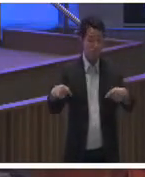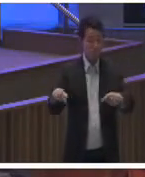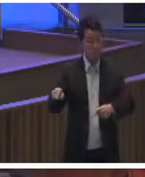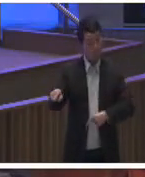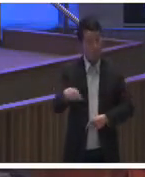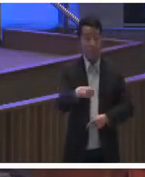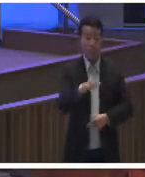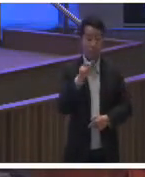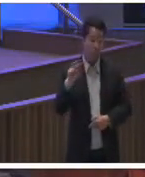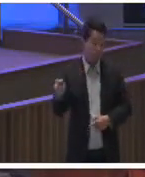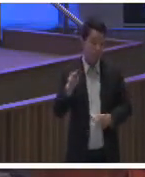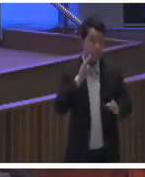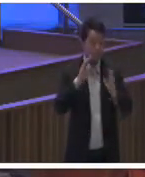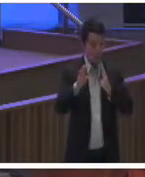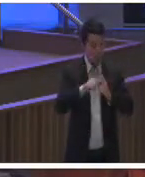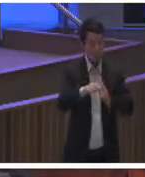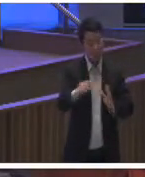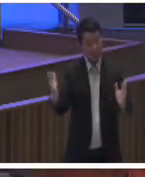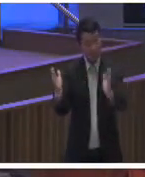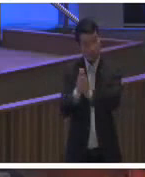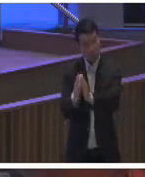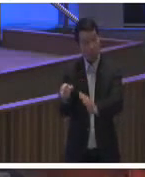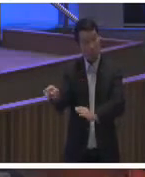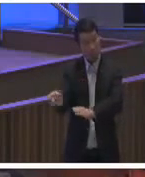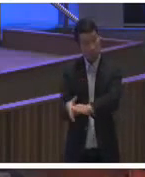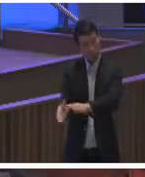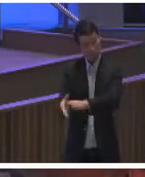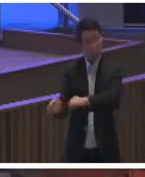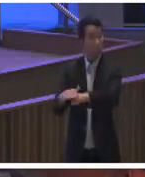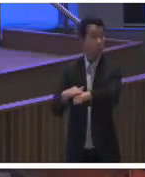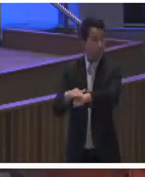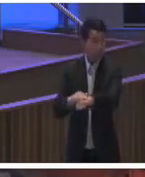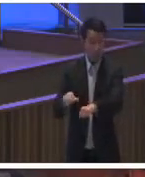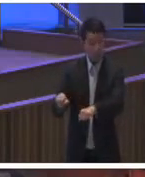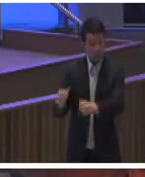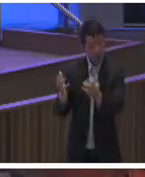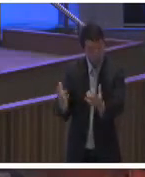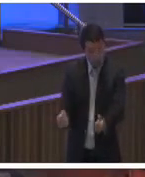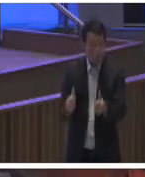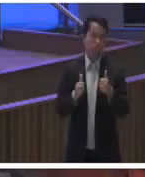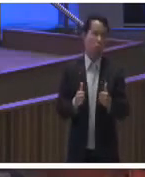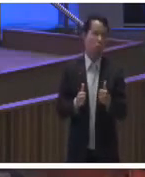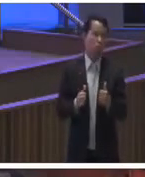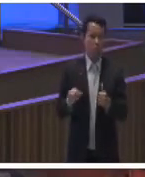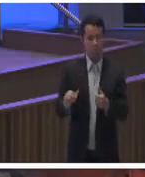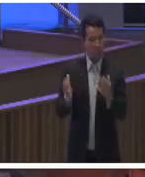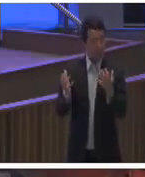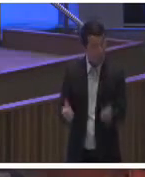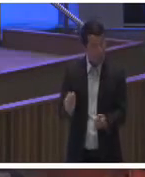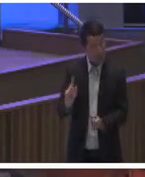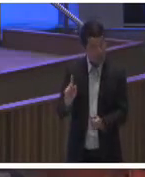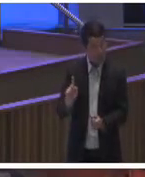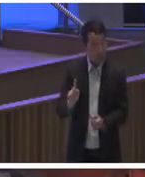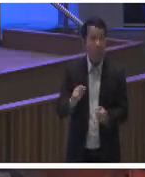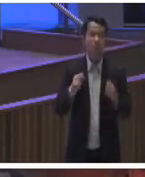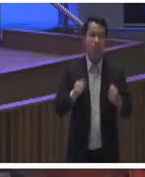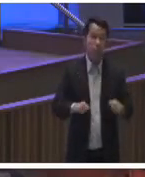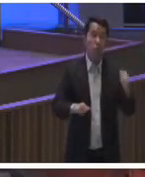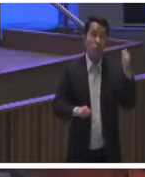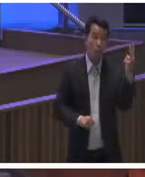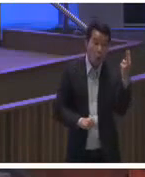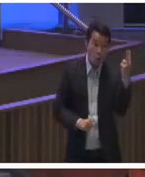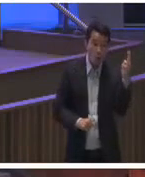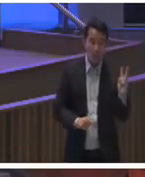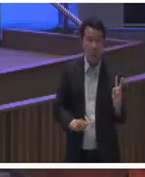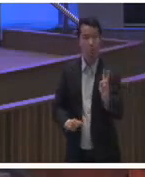o Facebook, vai lá e conversa. Se essa pessoa não receber essa palavra, tá? Você vai lá com